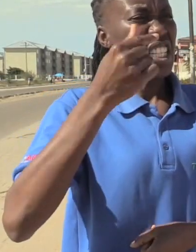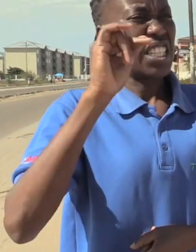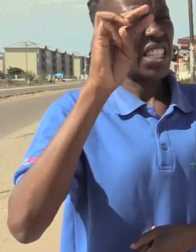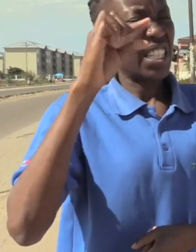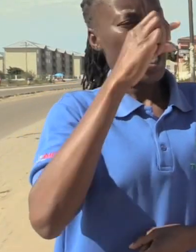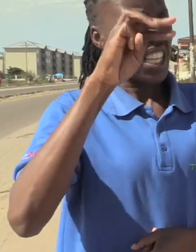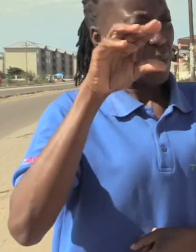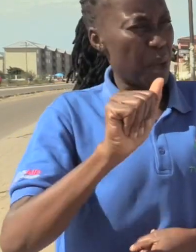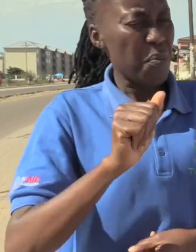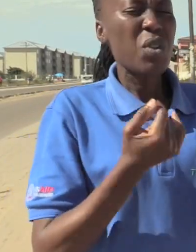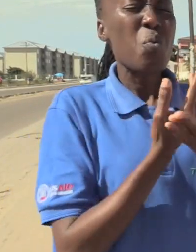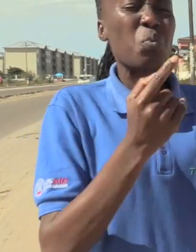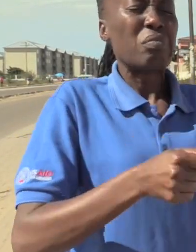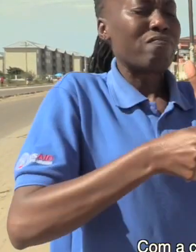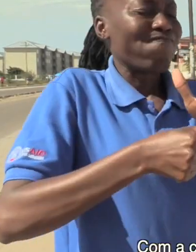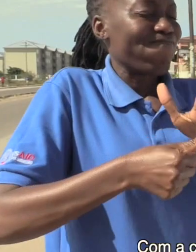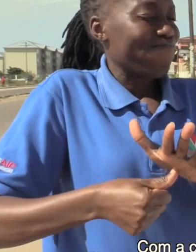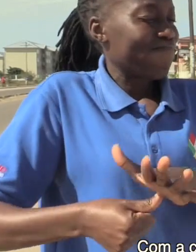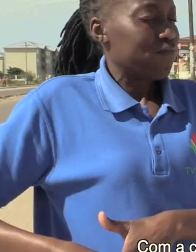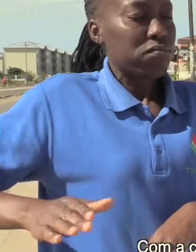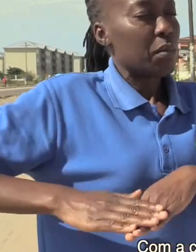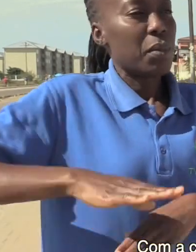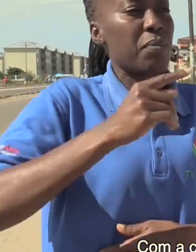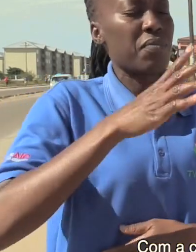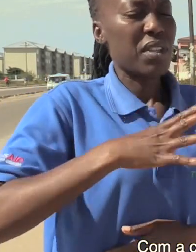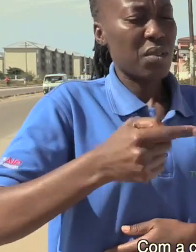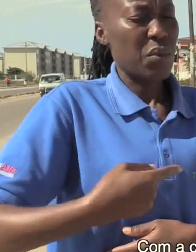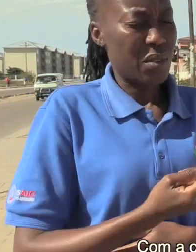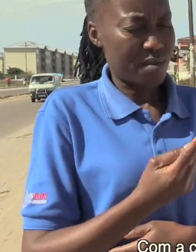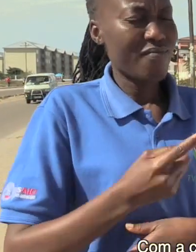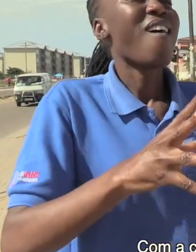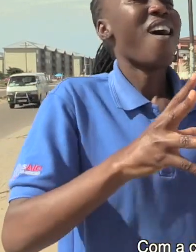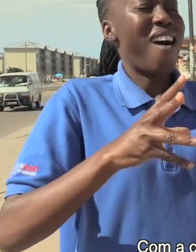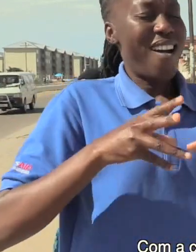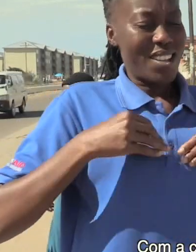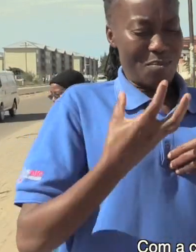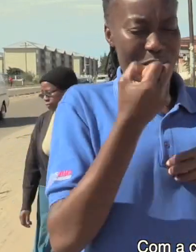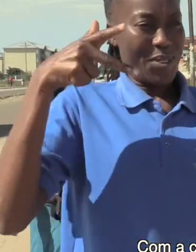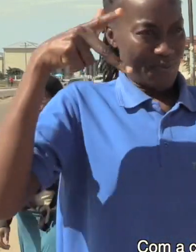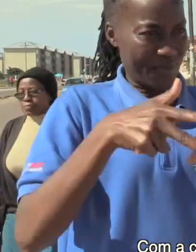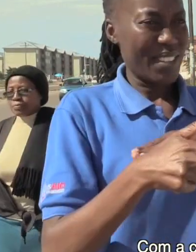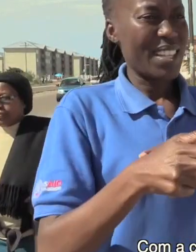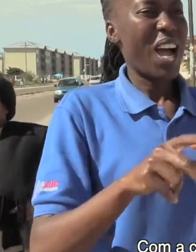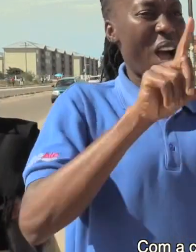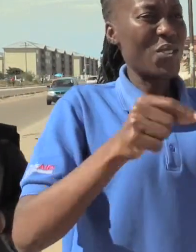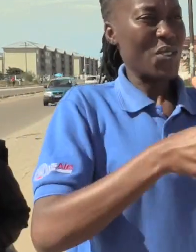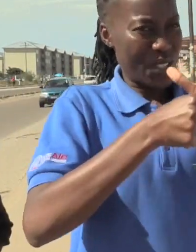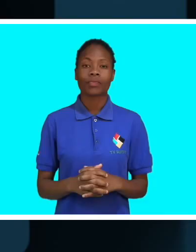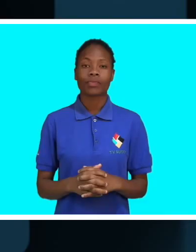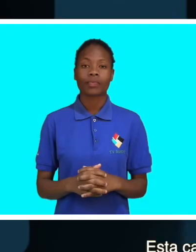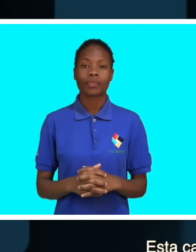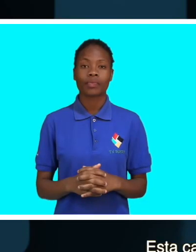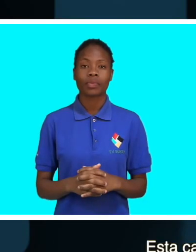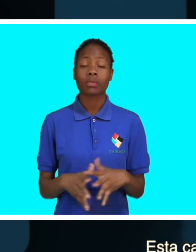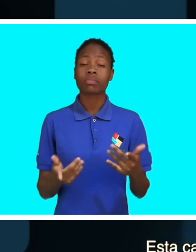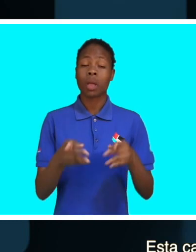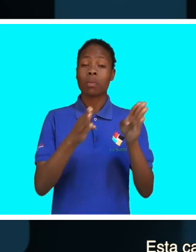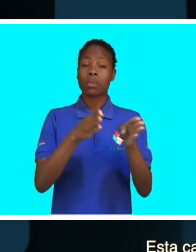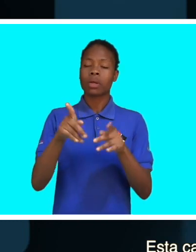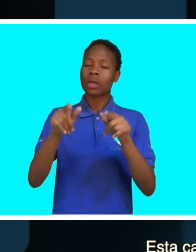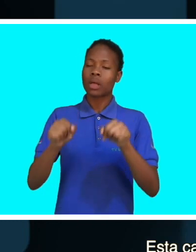infelizmente, ainda há muita discriminação. Então, com isso, eu acredito que vamos sanar essas coisas de discriminar as pessoas. Esta